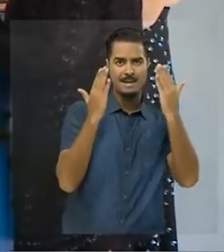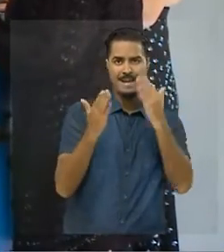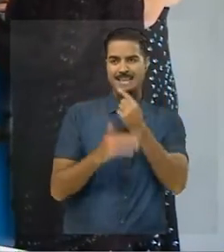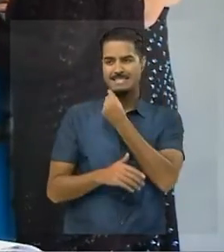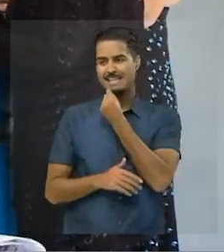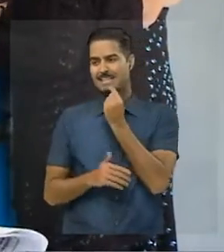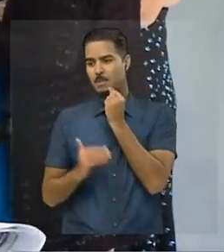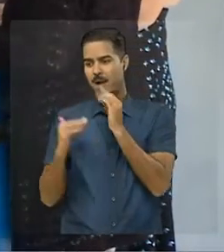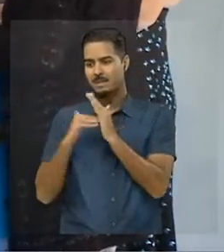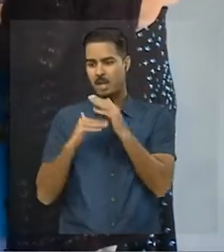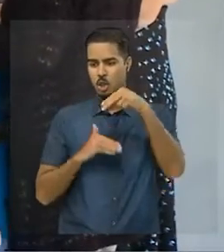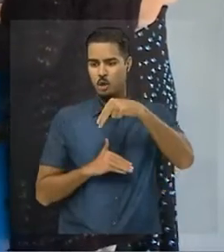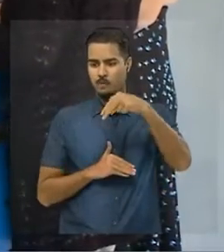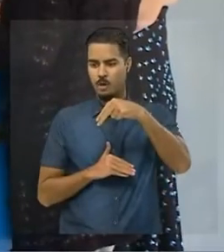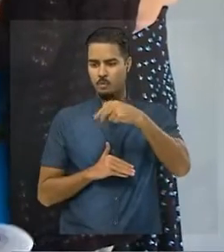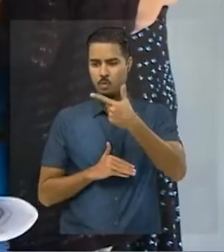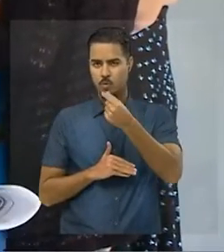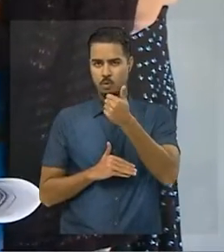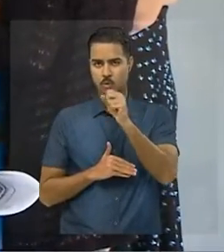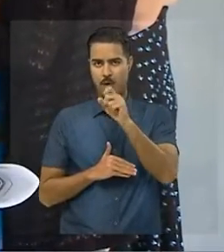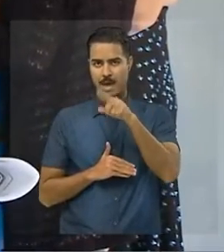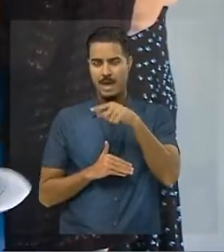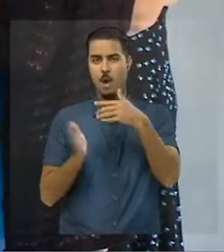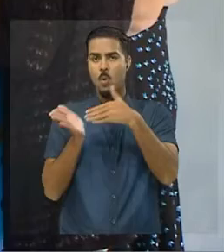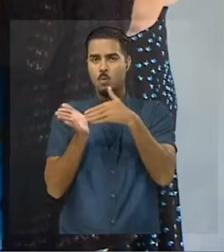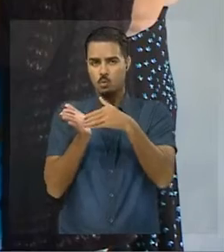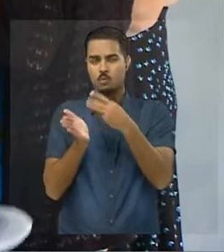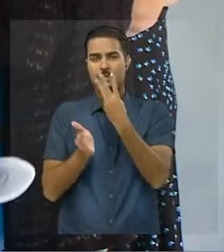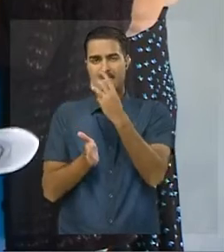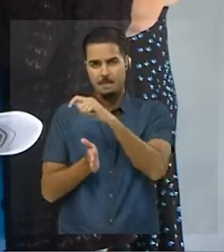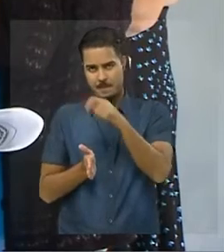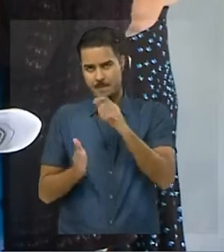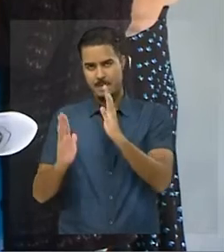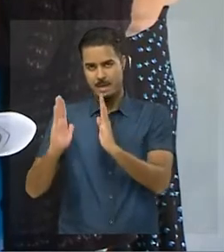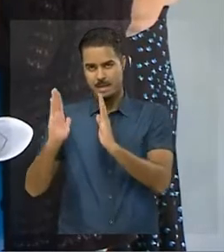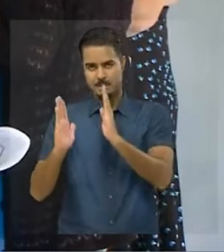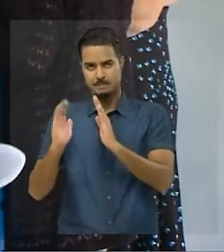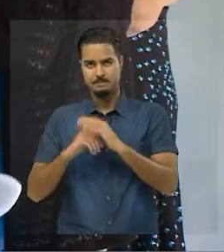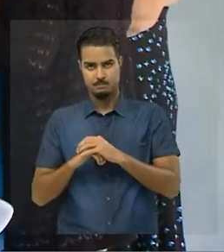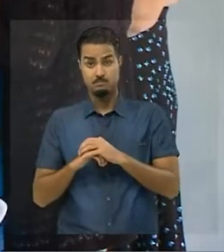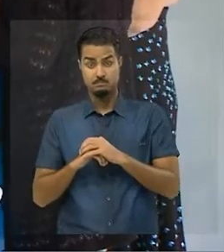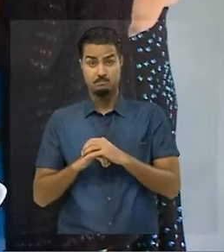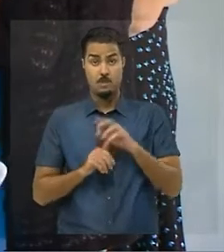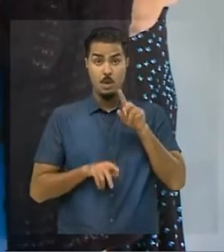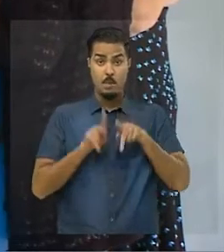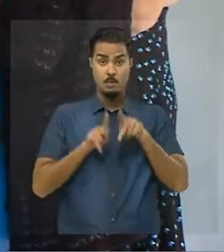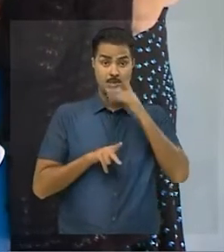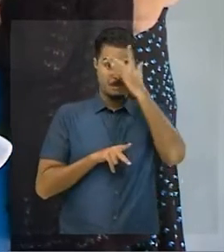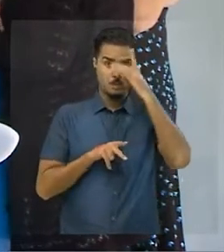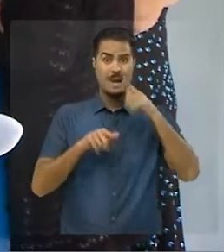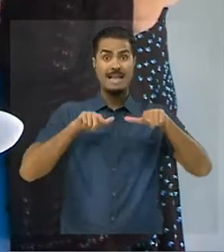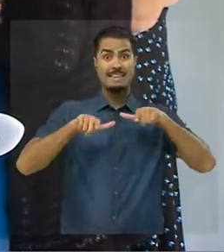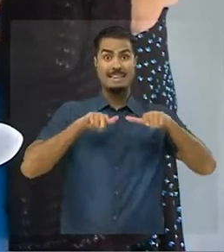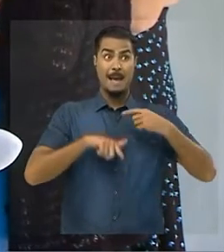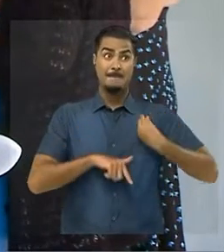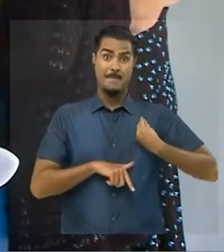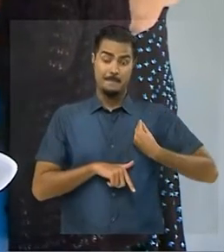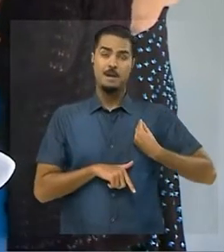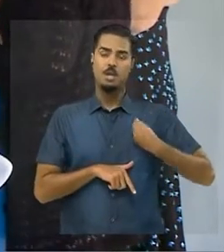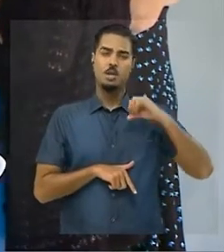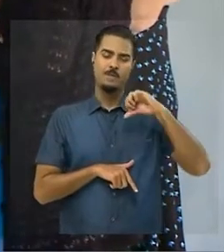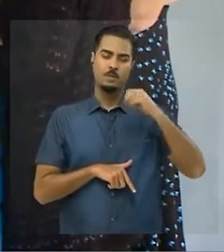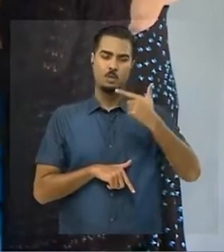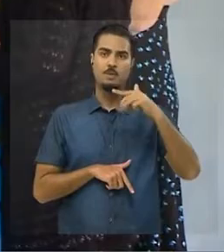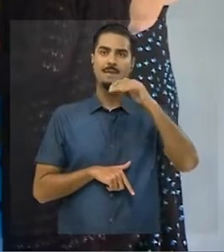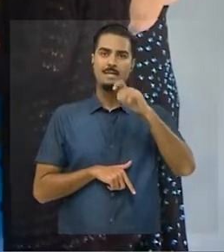novembro de 2018, que é o último da comparação. A população ocupada hoje é de 92 milhões e 100